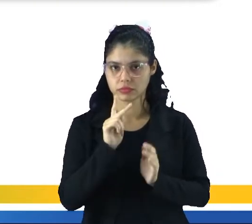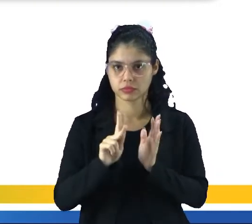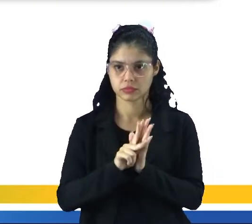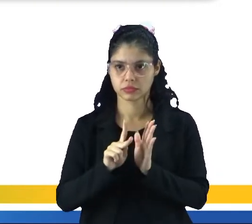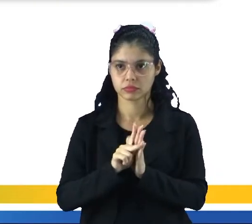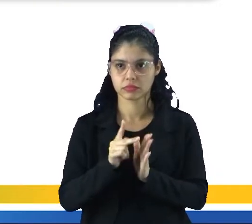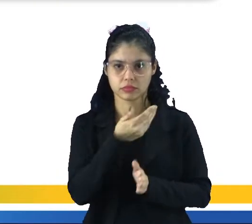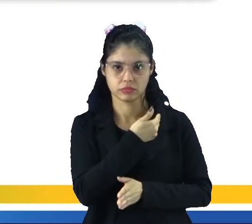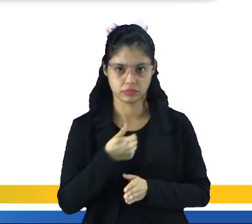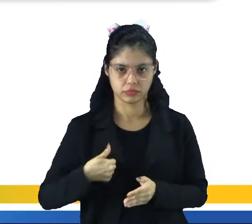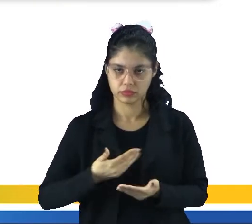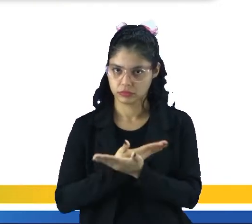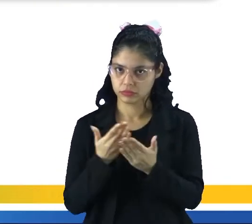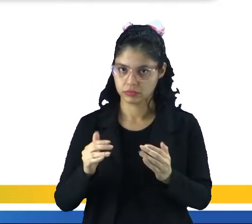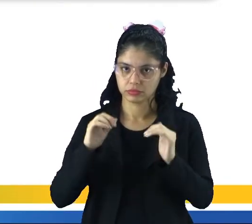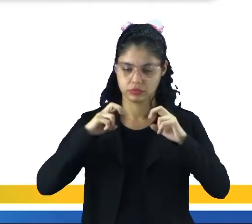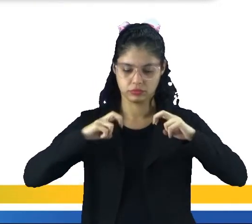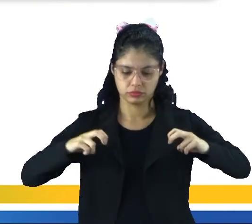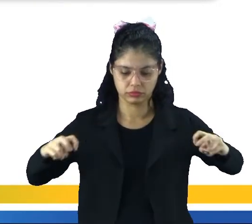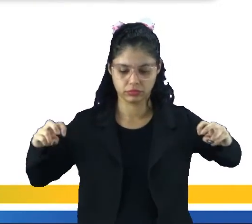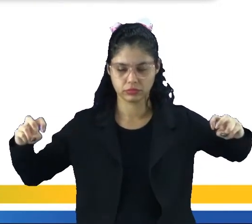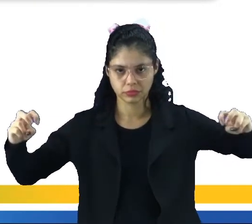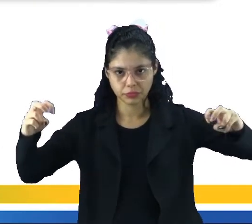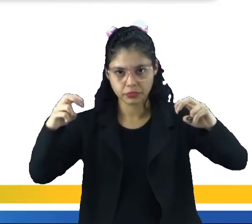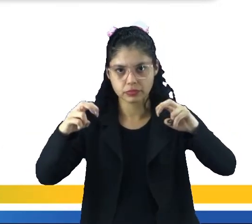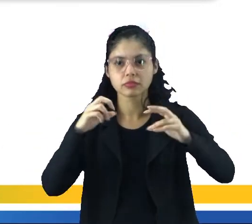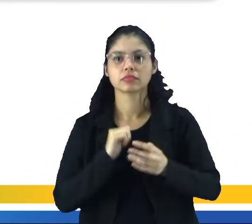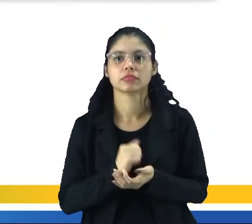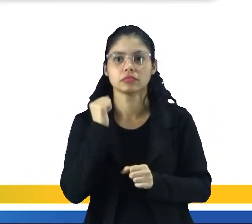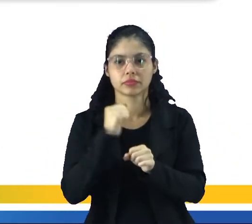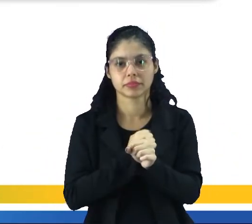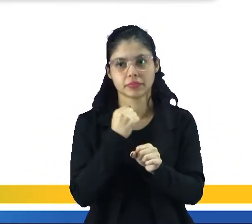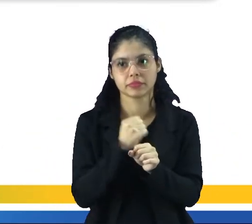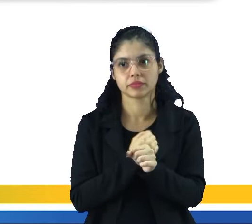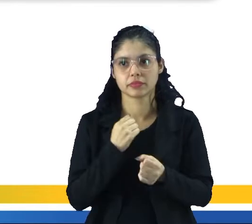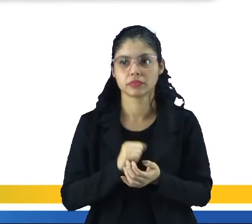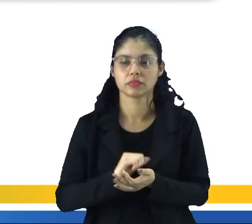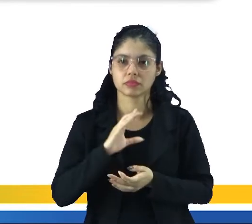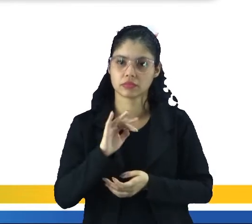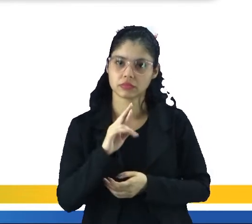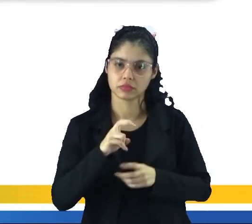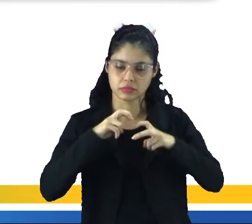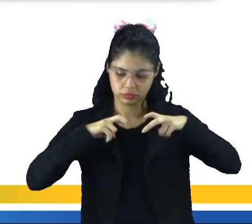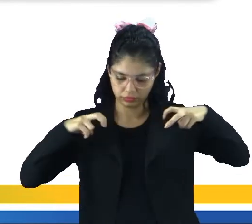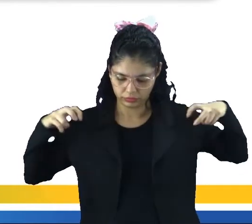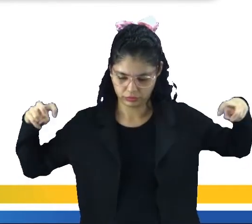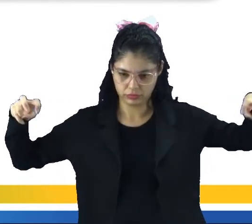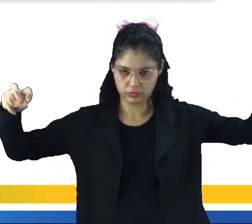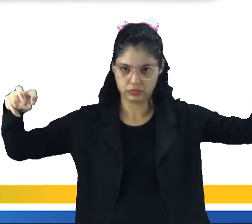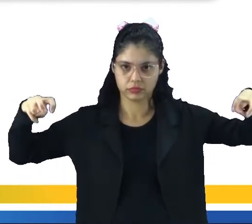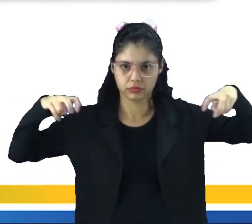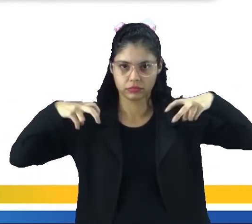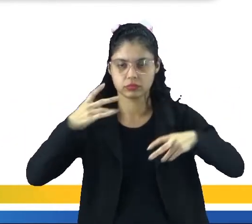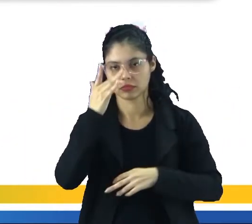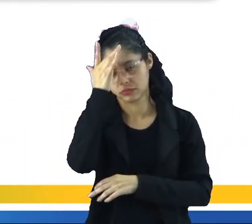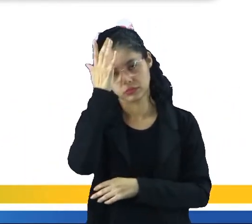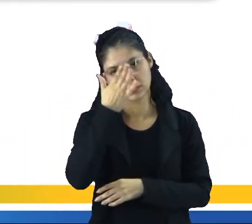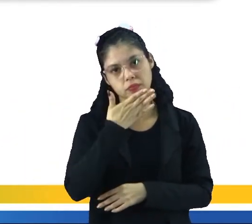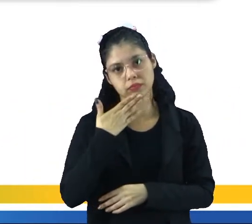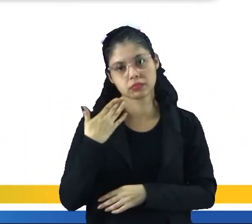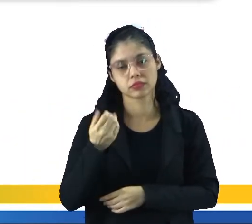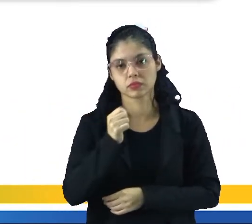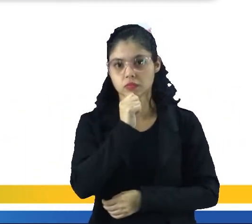público, que era a arquibancada, né, conhecido como plateia, construídas em encostas montanhosas, o que facilitava